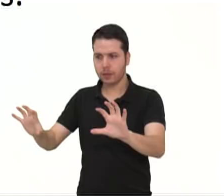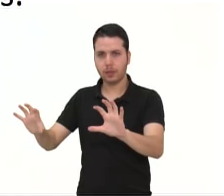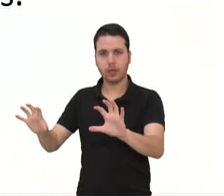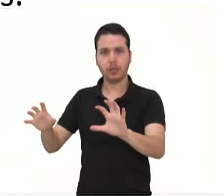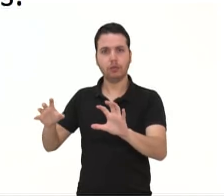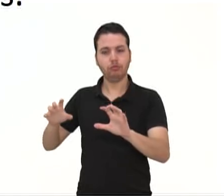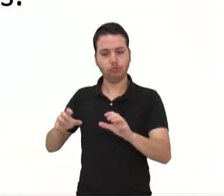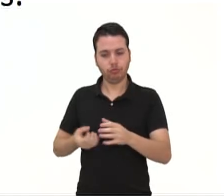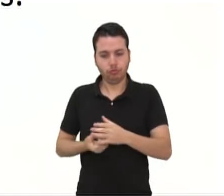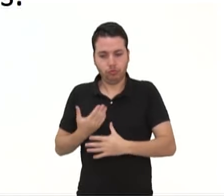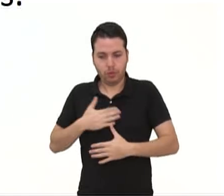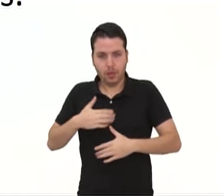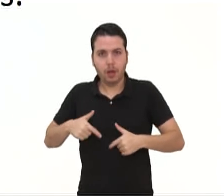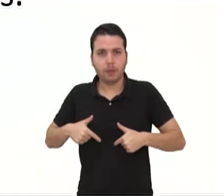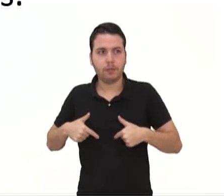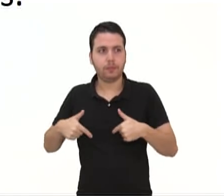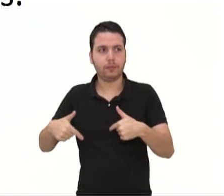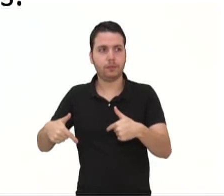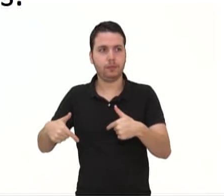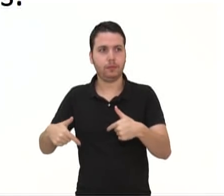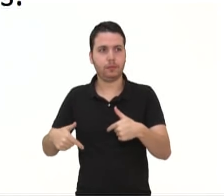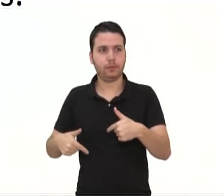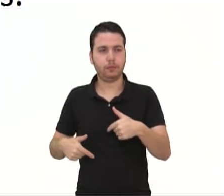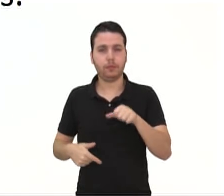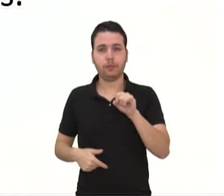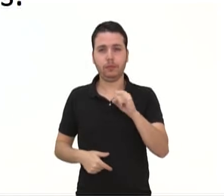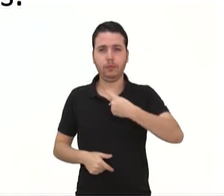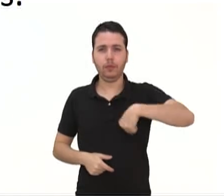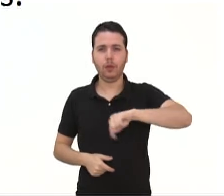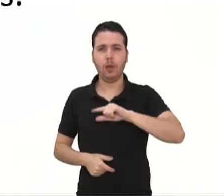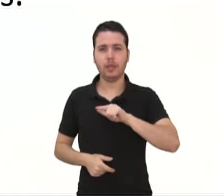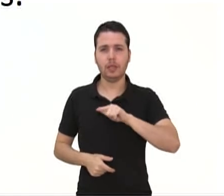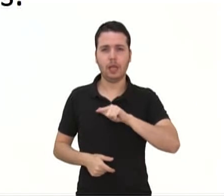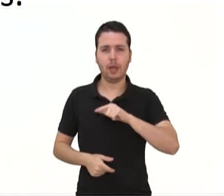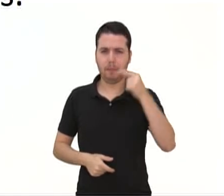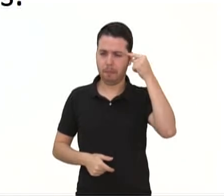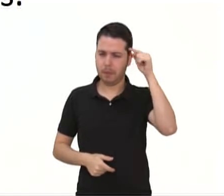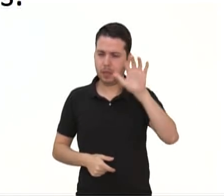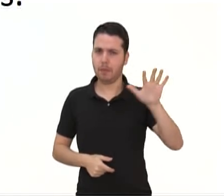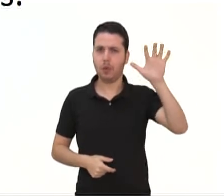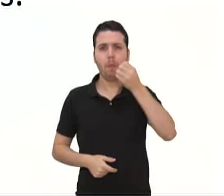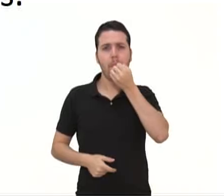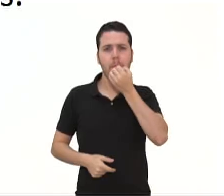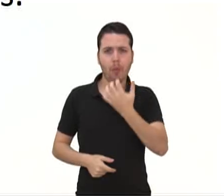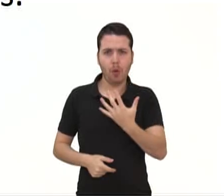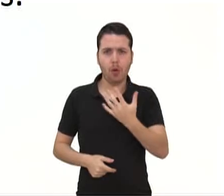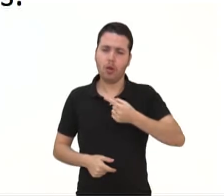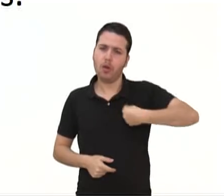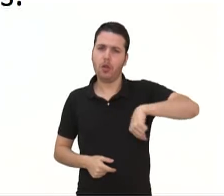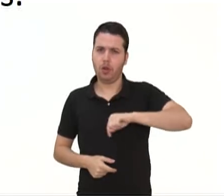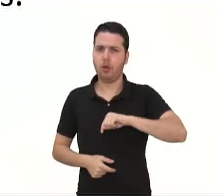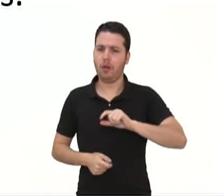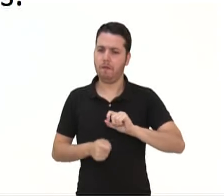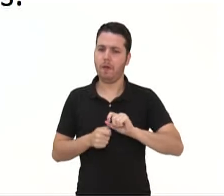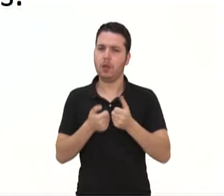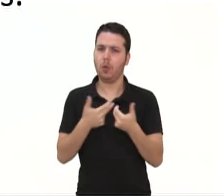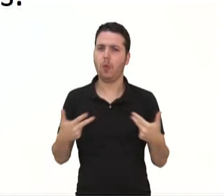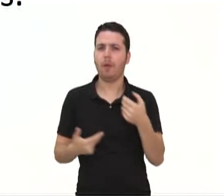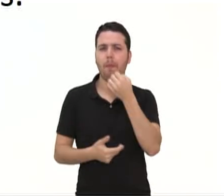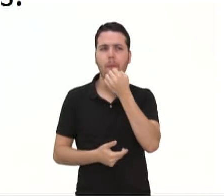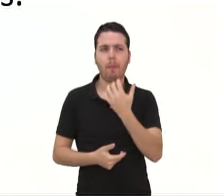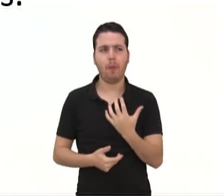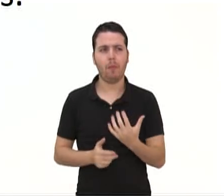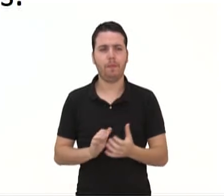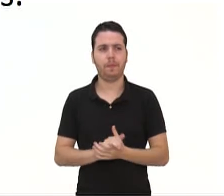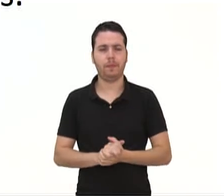nossas ações. Se a gente tem pensamentos bons, a gente faz coisas boas. Isso é